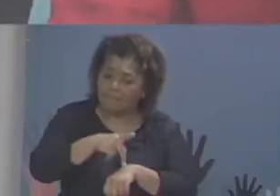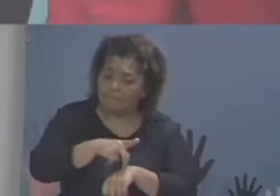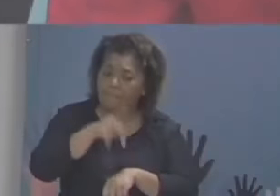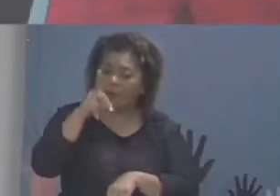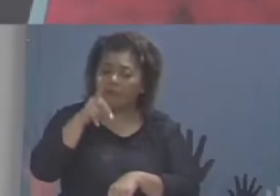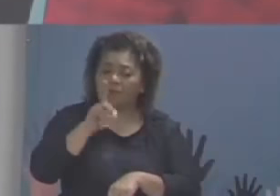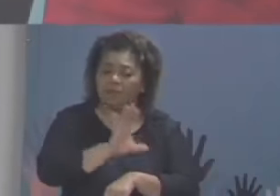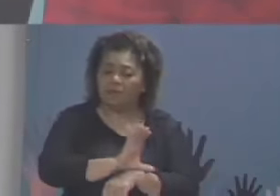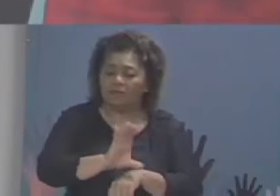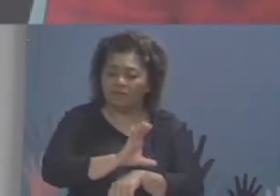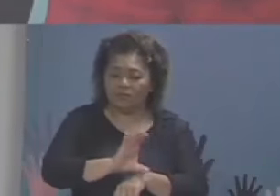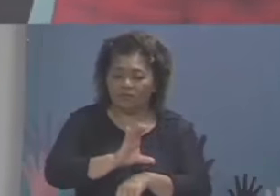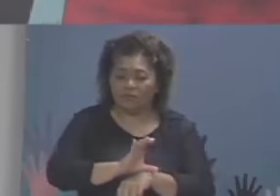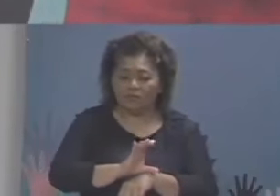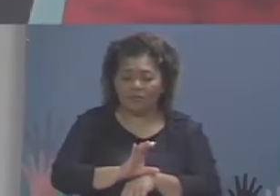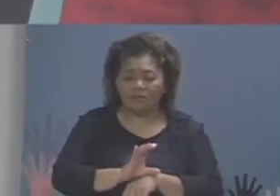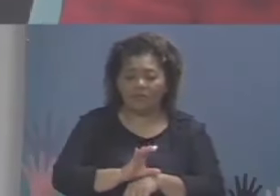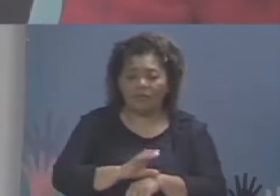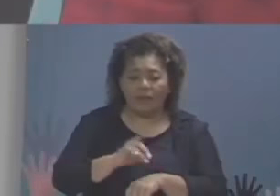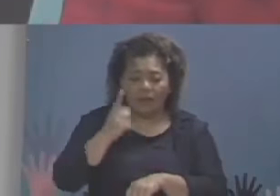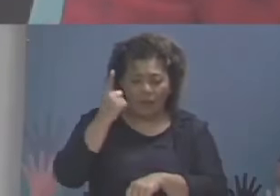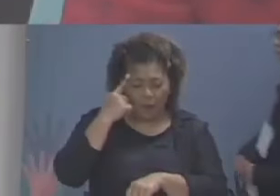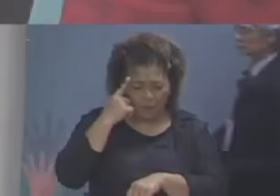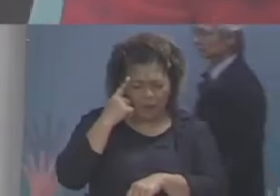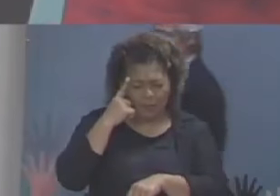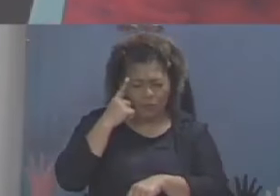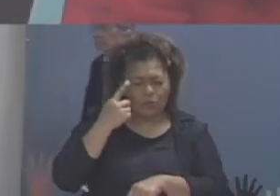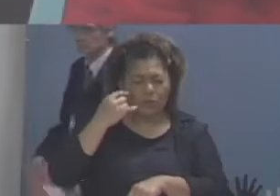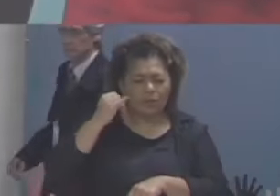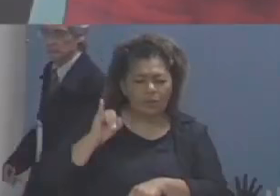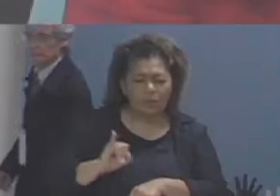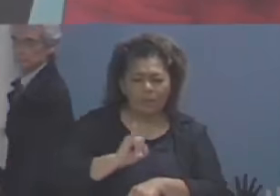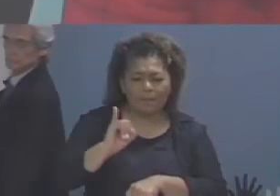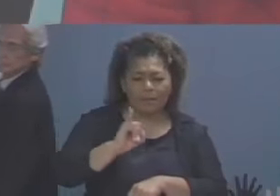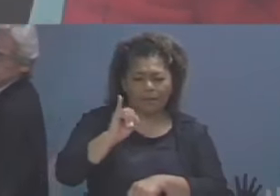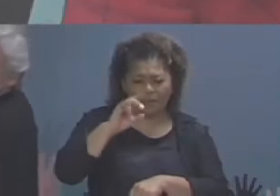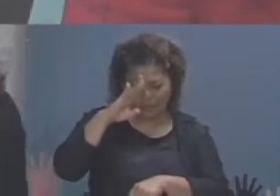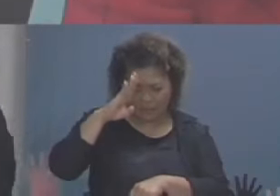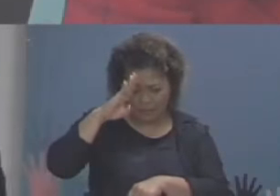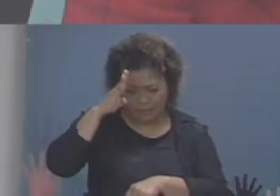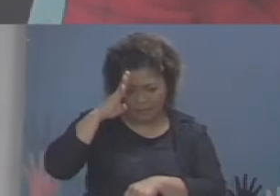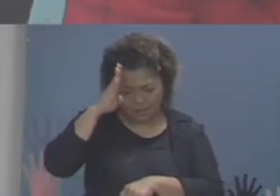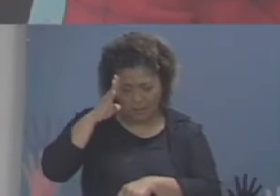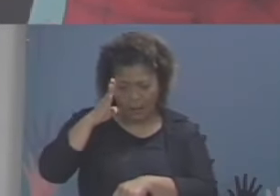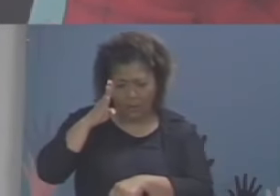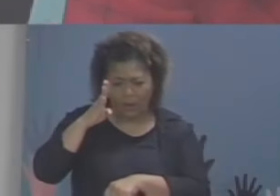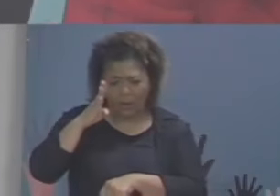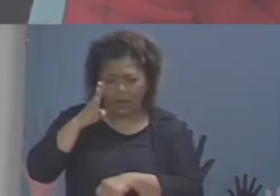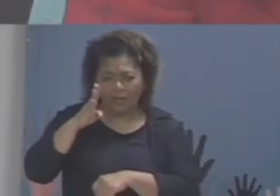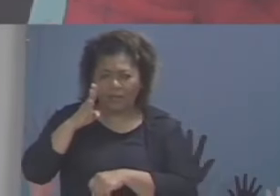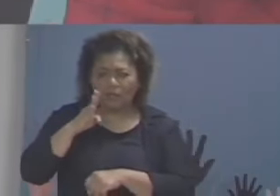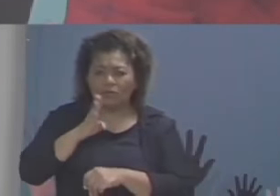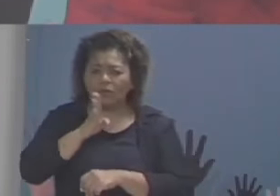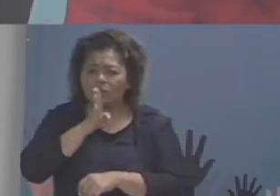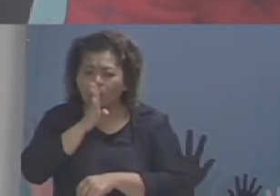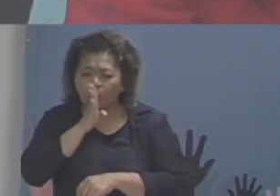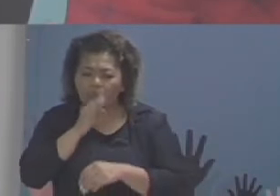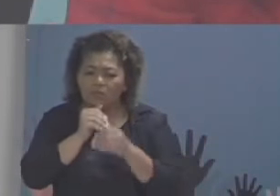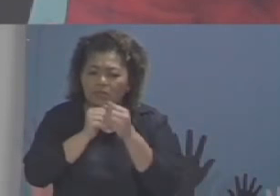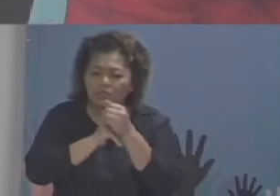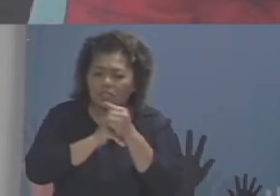enfim. Eu acho que a questão fundamental é não só do sigilo, mas é a questão